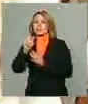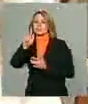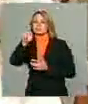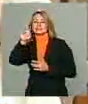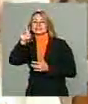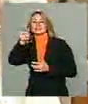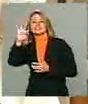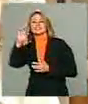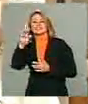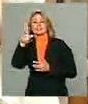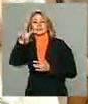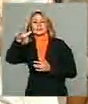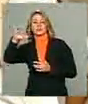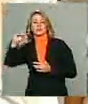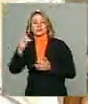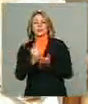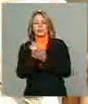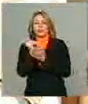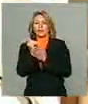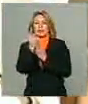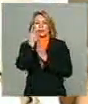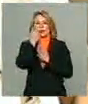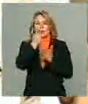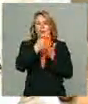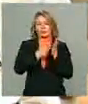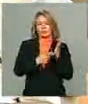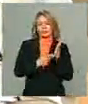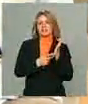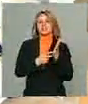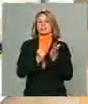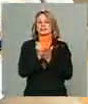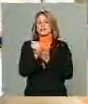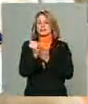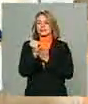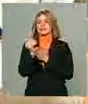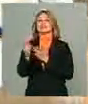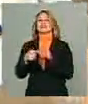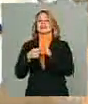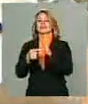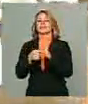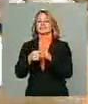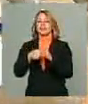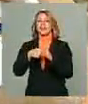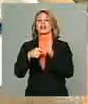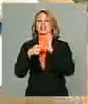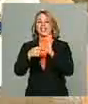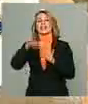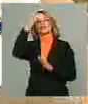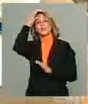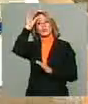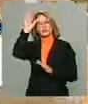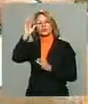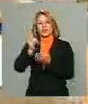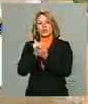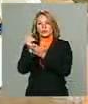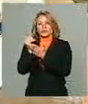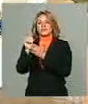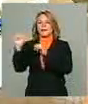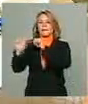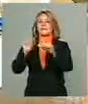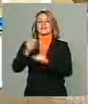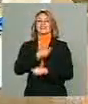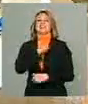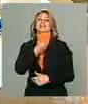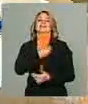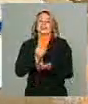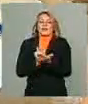como a Progresso não como deu deu cultura botou a gente como cultura